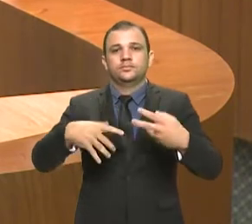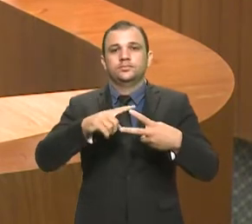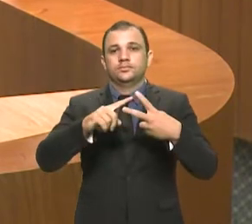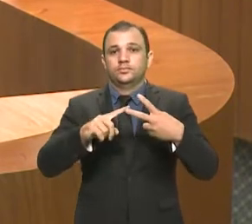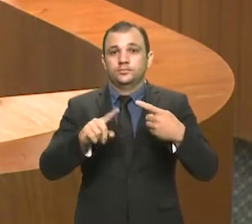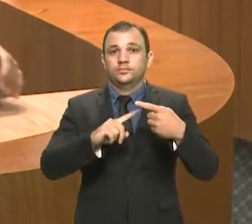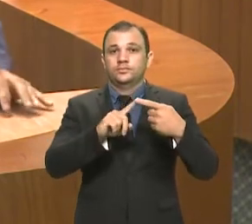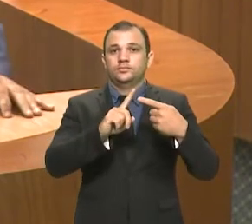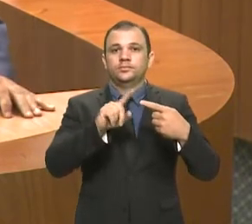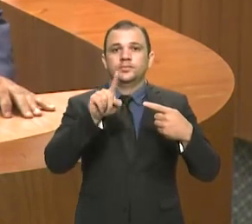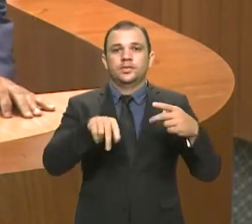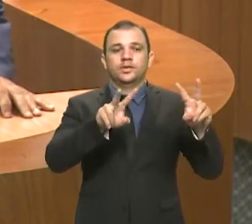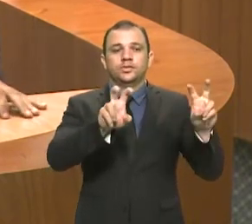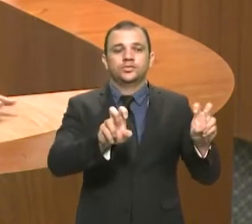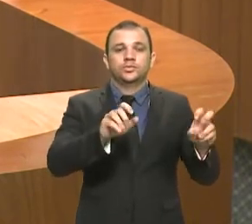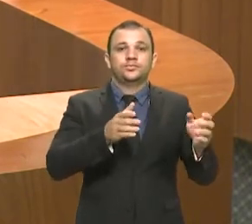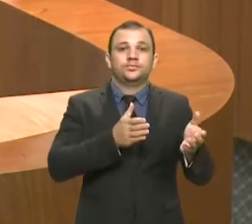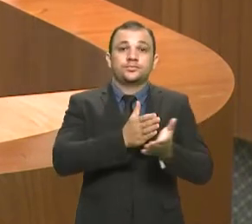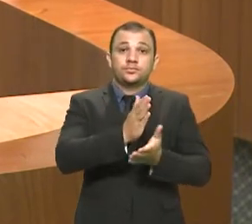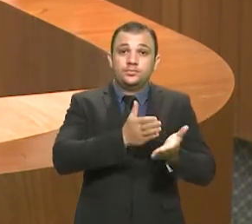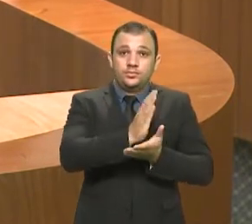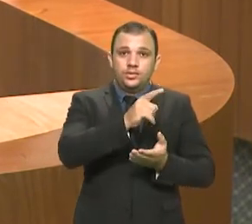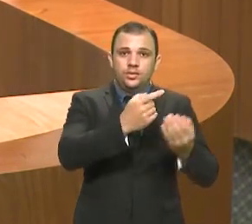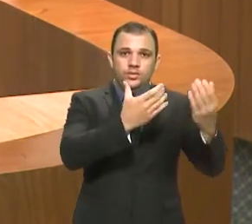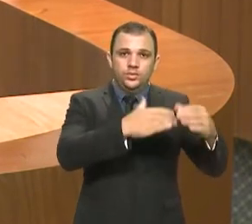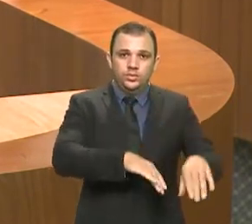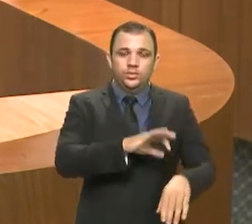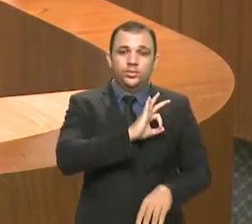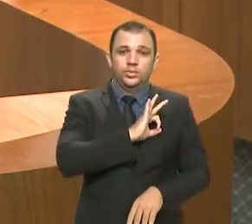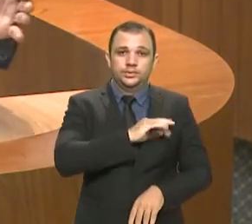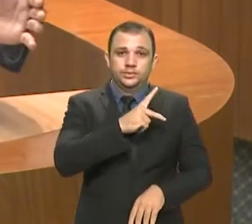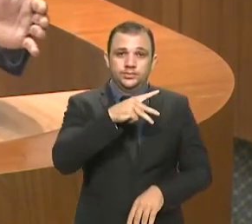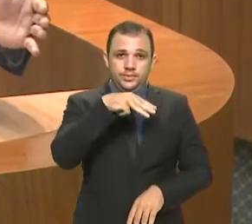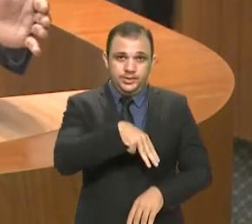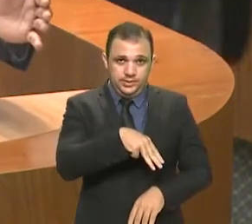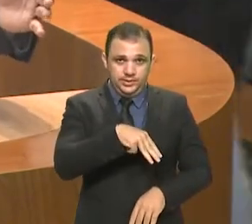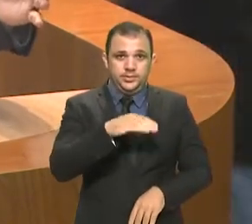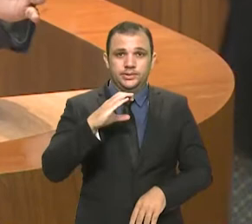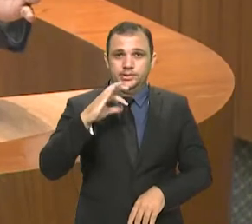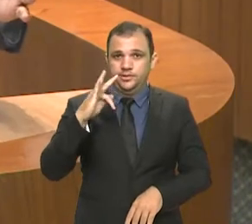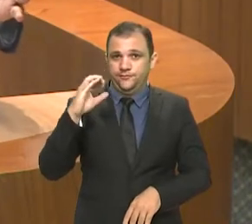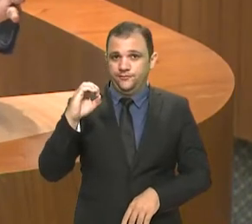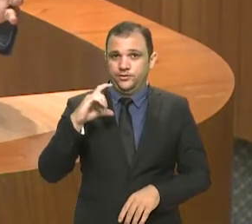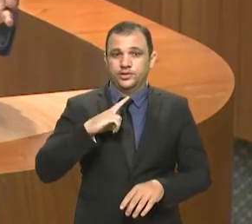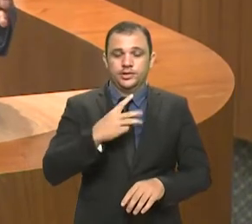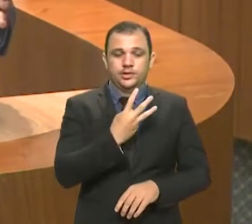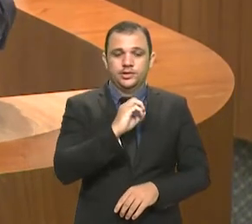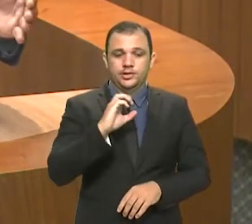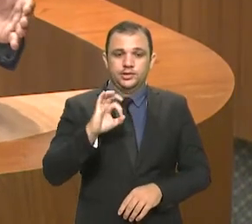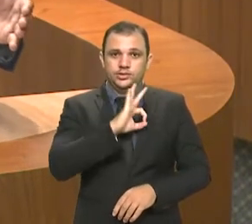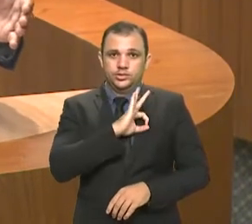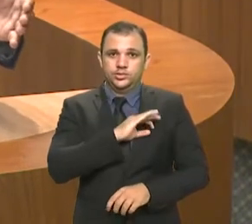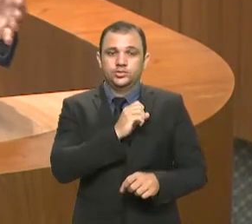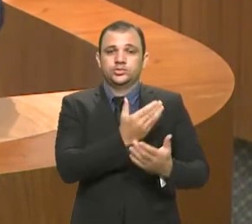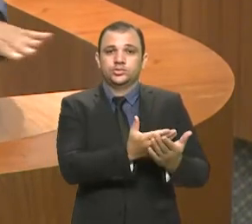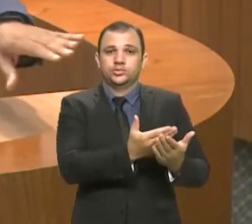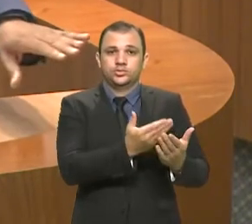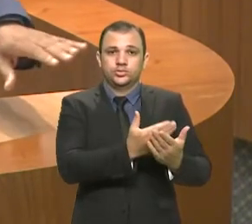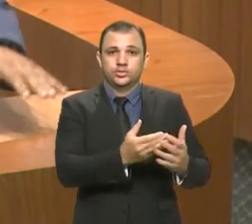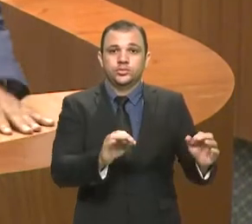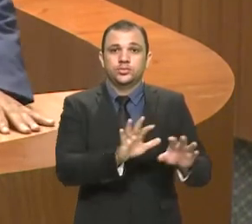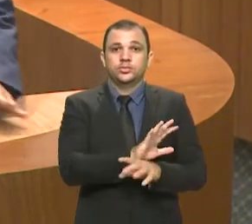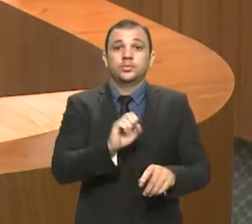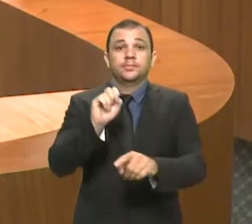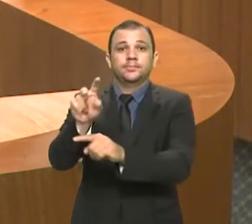Militar. Iniciou o curso de formação com 300 soldados e tivemos a informação de que mais de 20 candidatos não